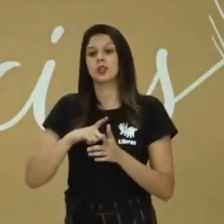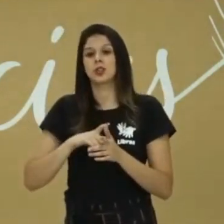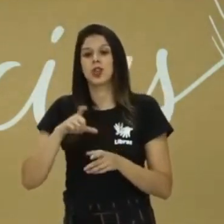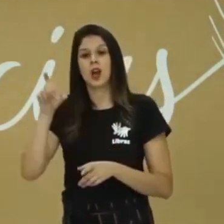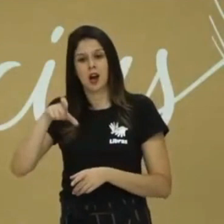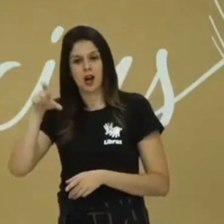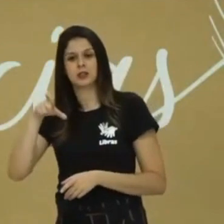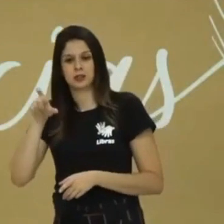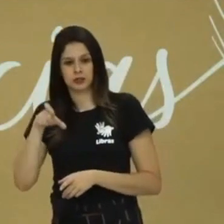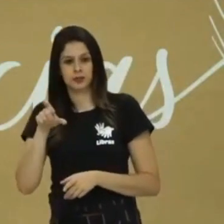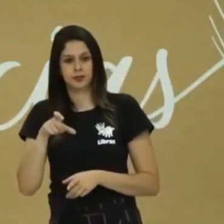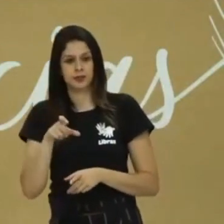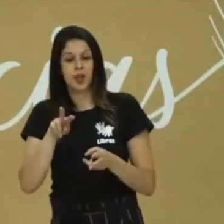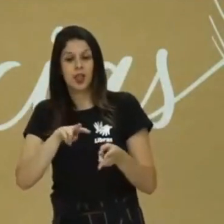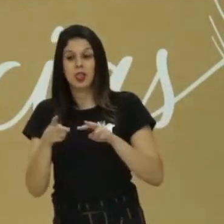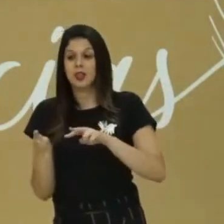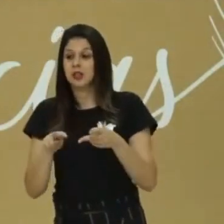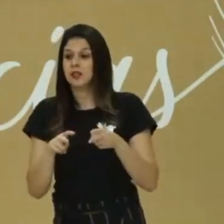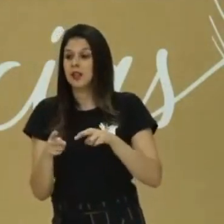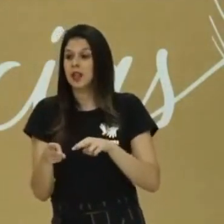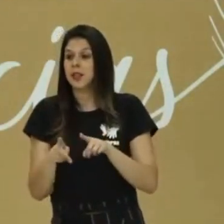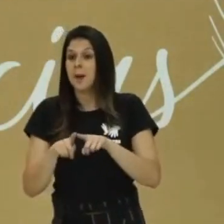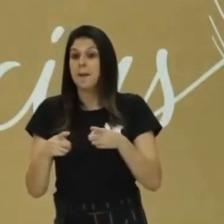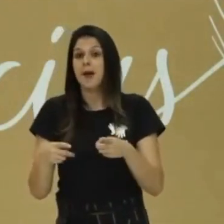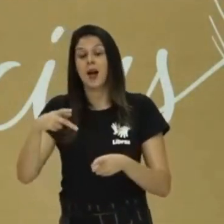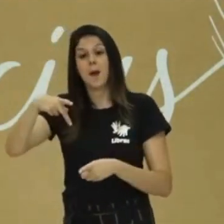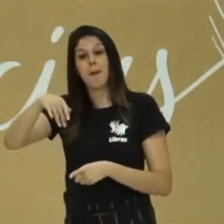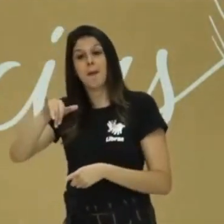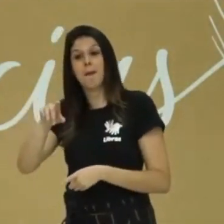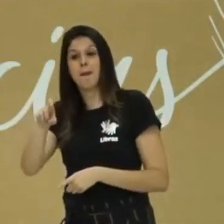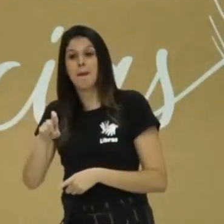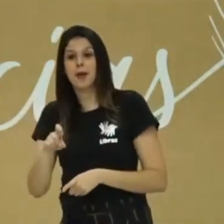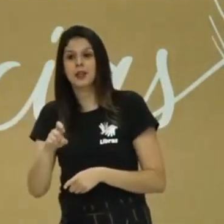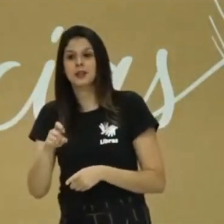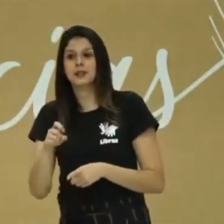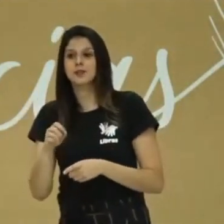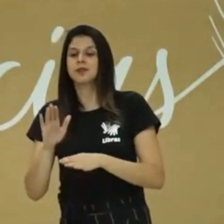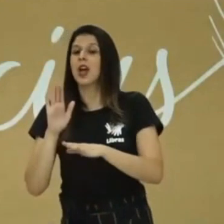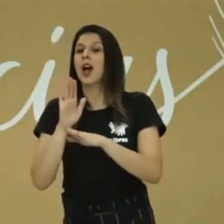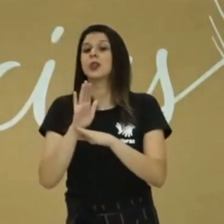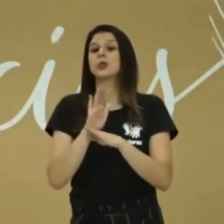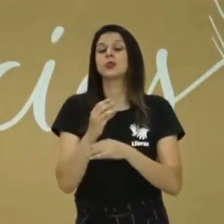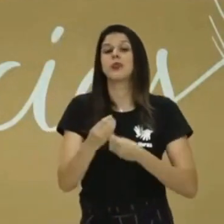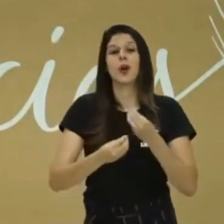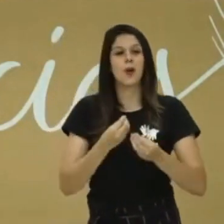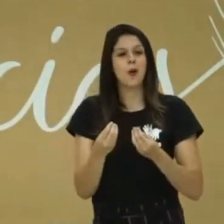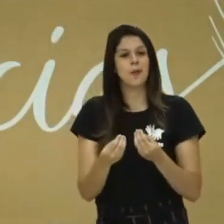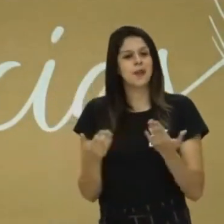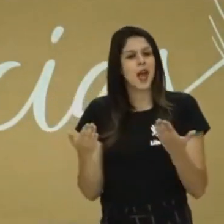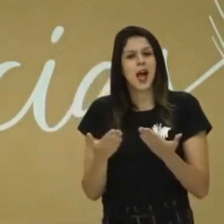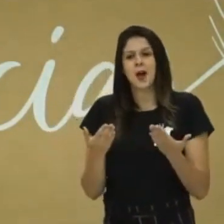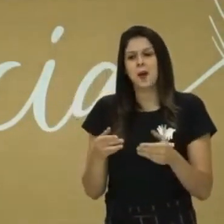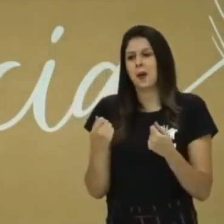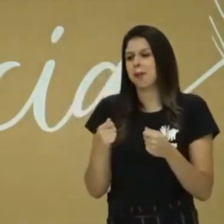seu cartão de crédito etc só que o pics ele dá um up em tudo isso porque porque agora